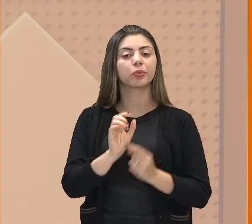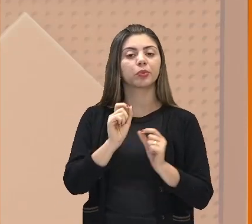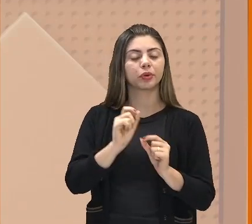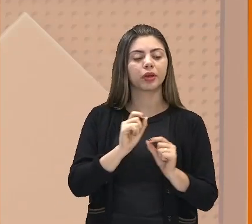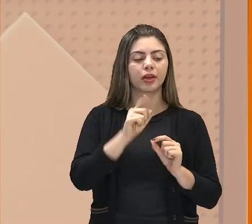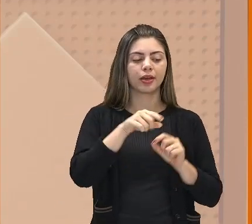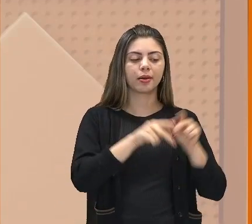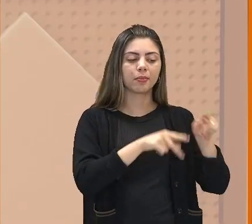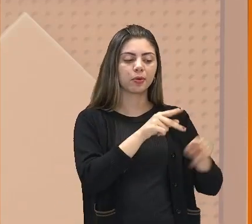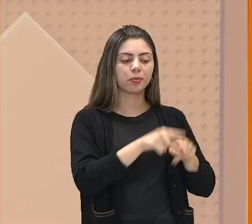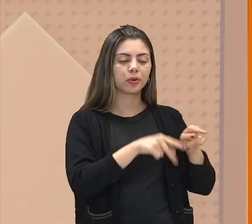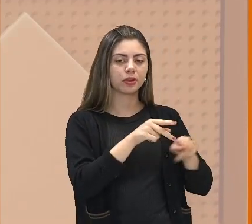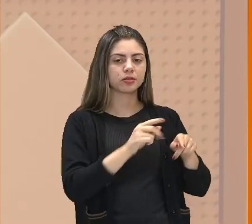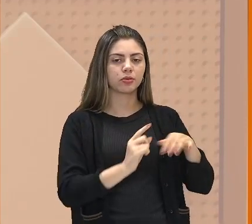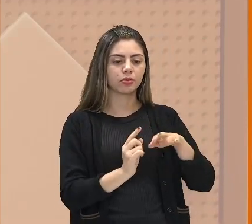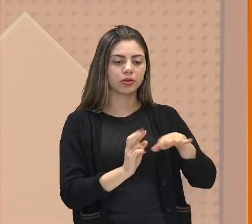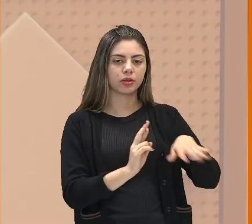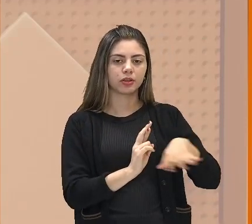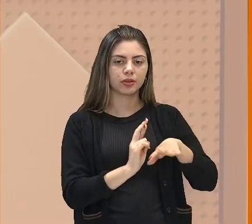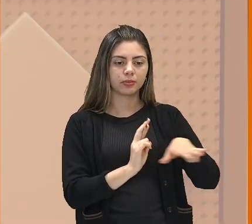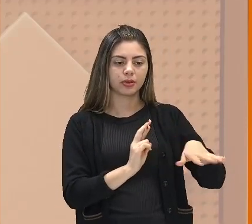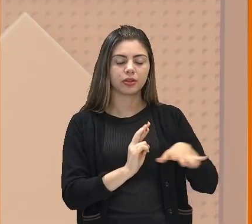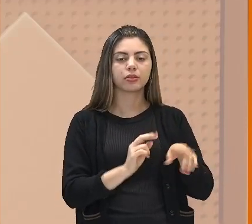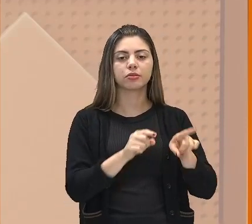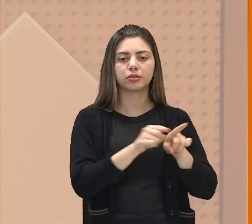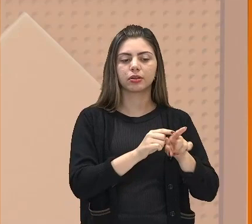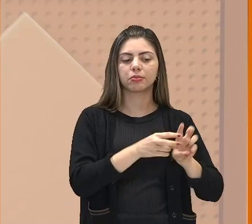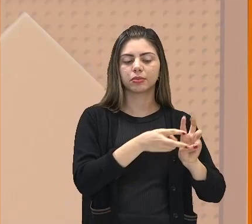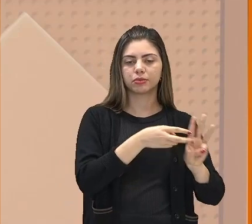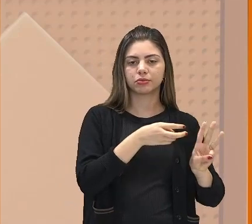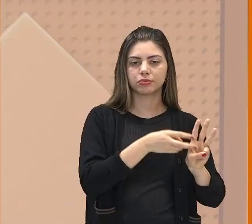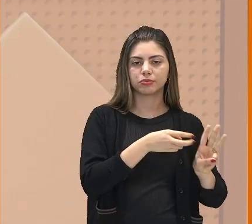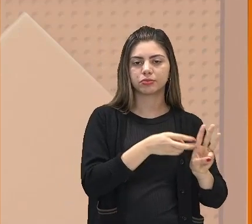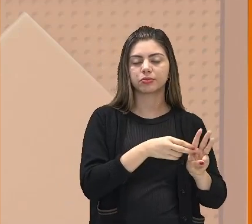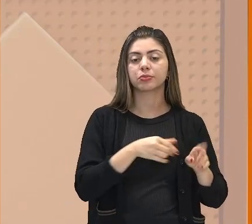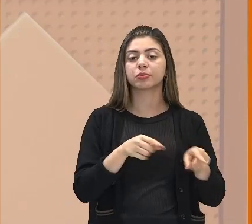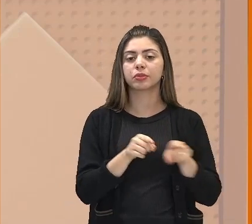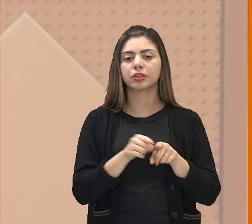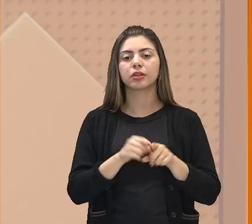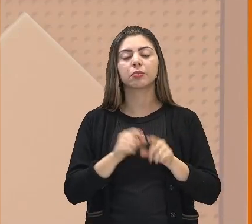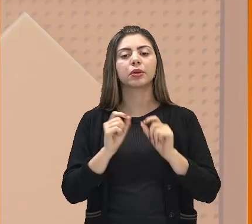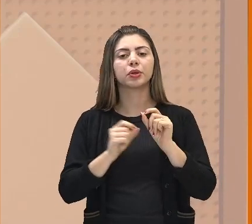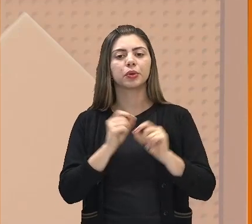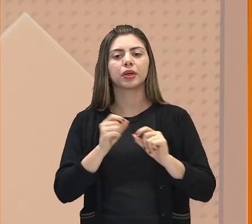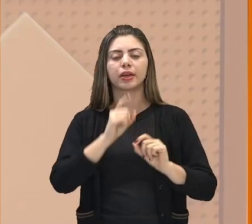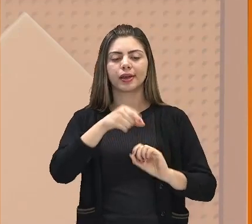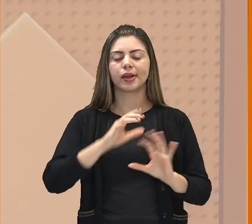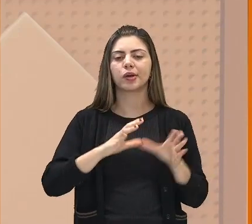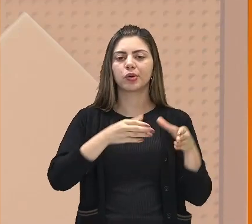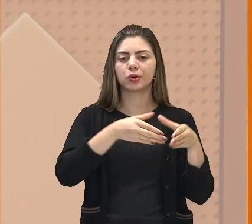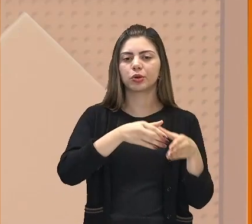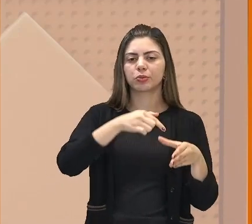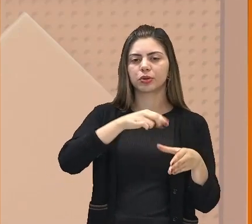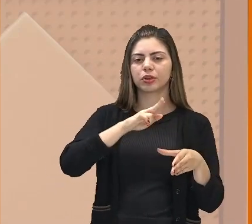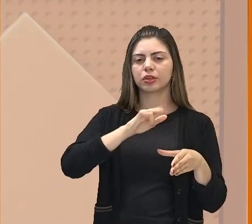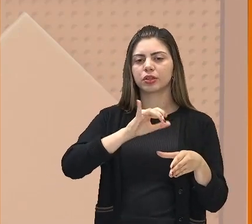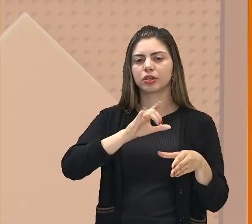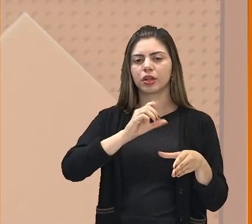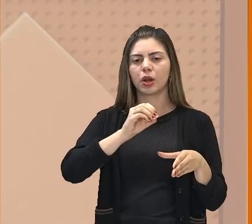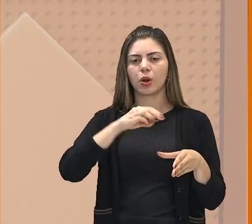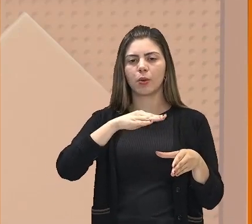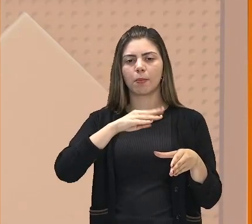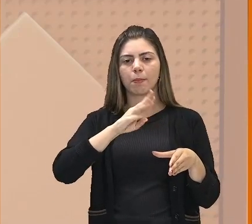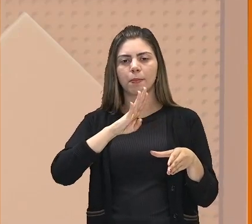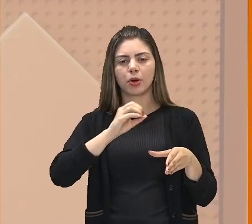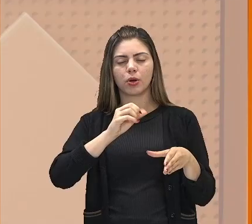e também os povos indígenas, né? E ainda as comunidades quilombolas que vão estar inseridos neste contexto